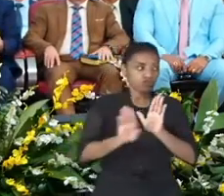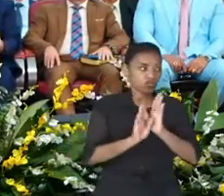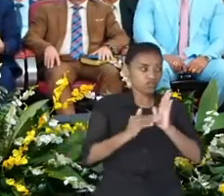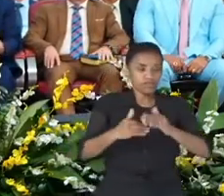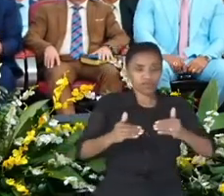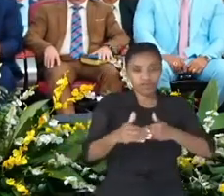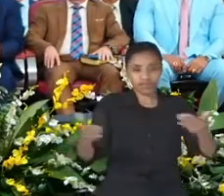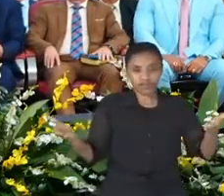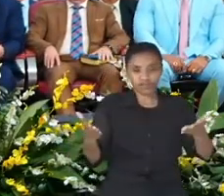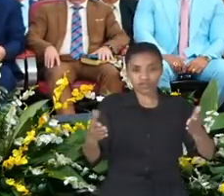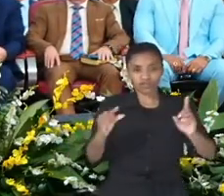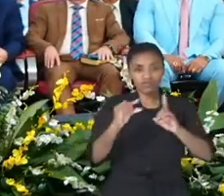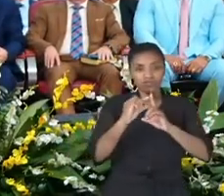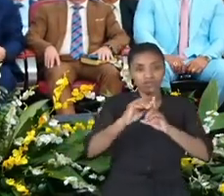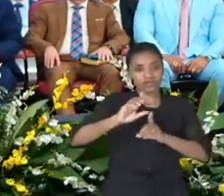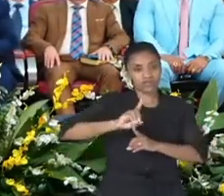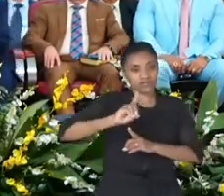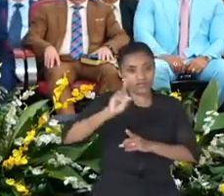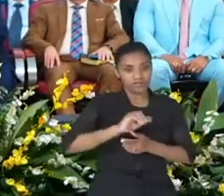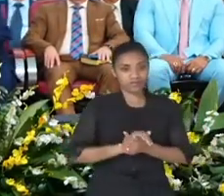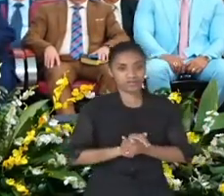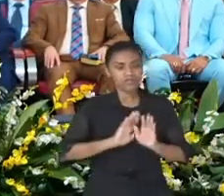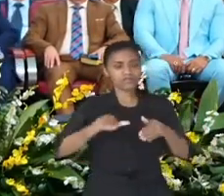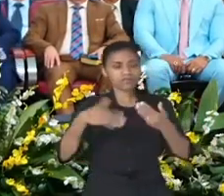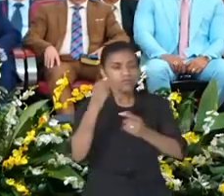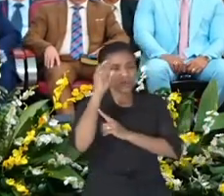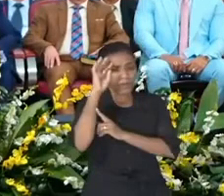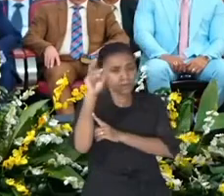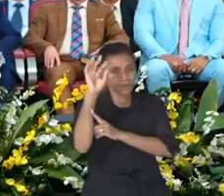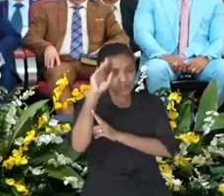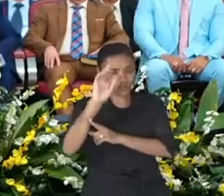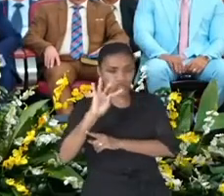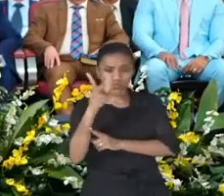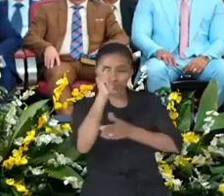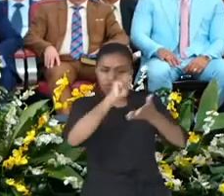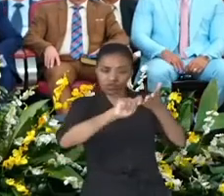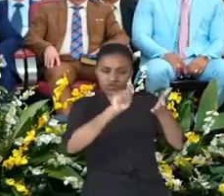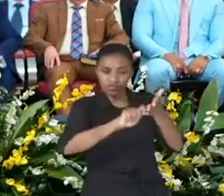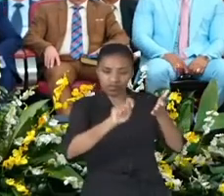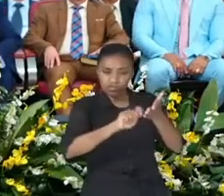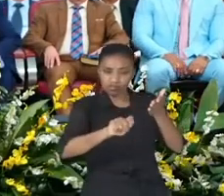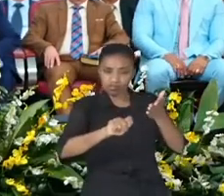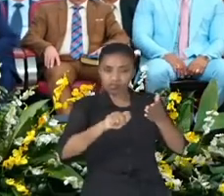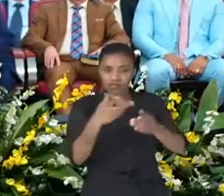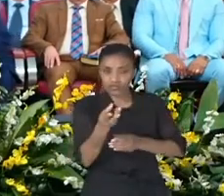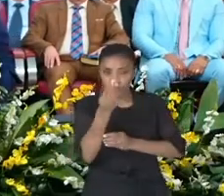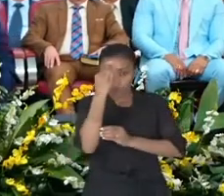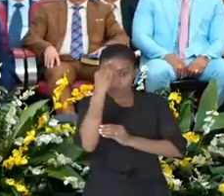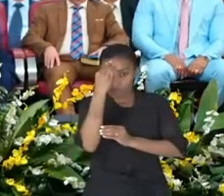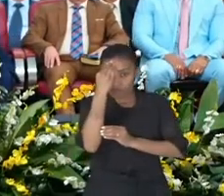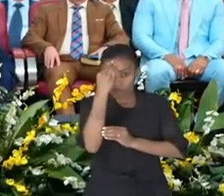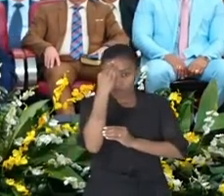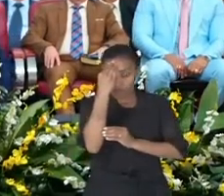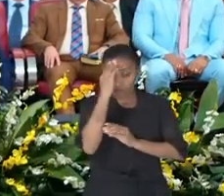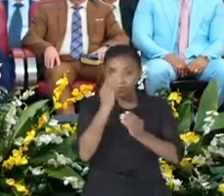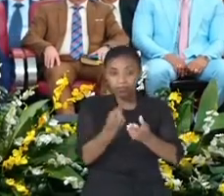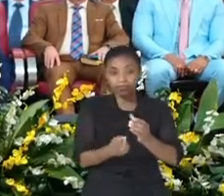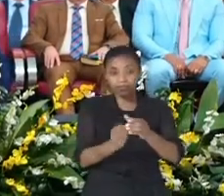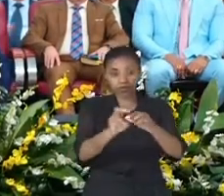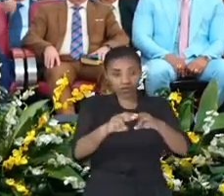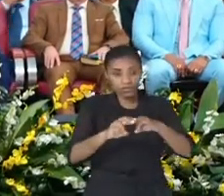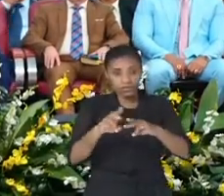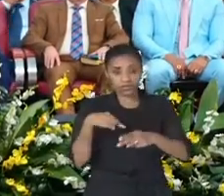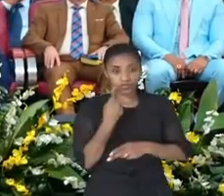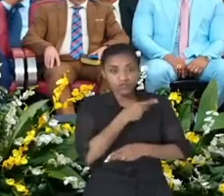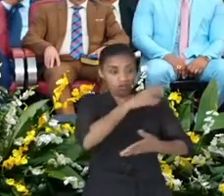como palavra de Deus. Então, imagine que tudo que foi escrito aqui foi escrito através de memórias, um contando para o outro. É por isso que quando você lê os